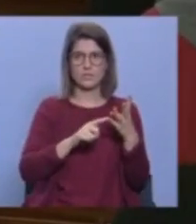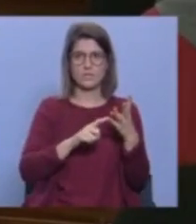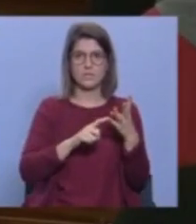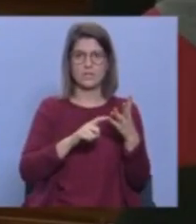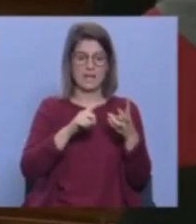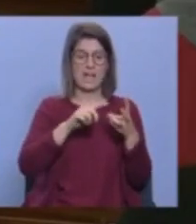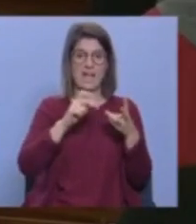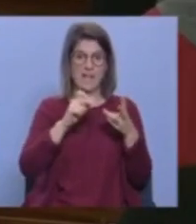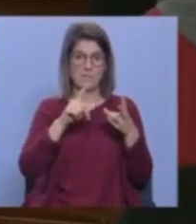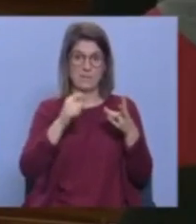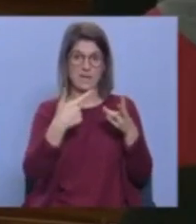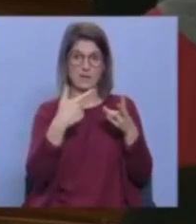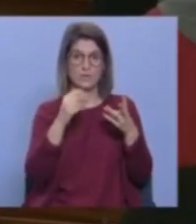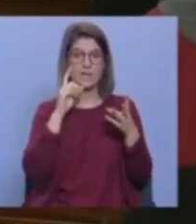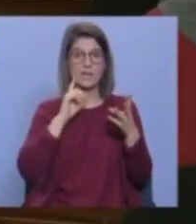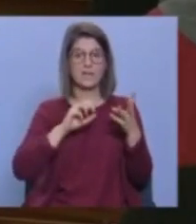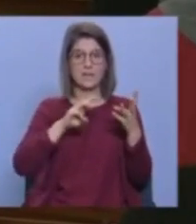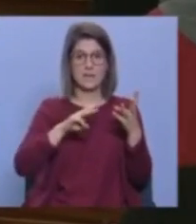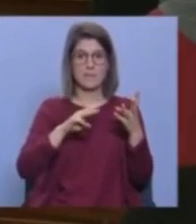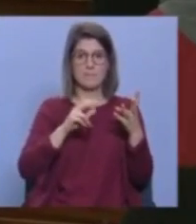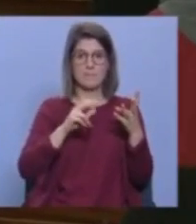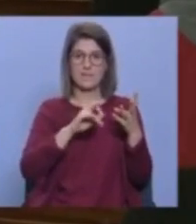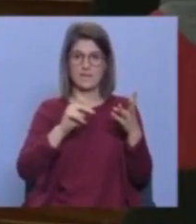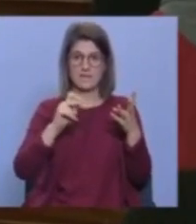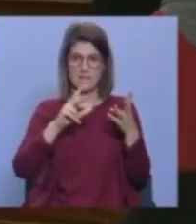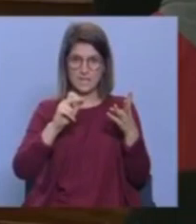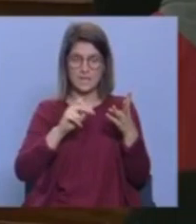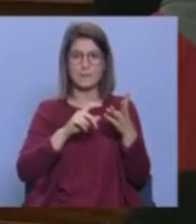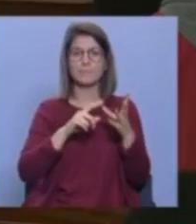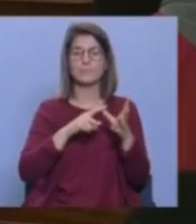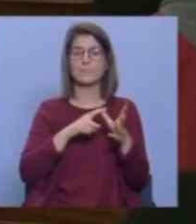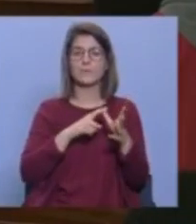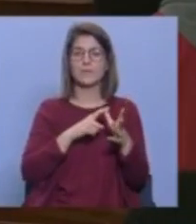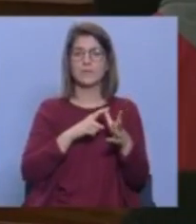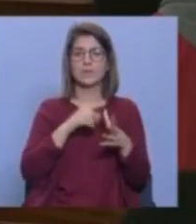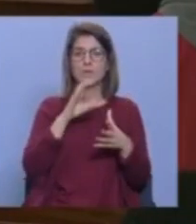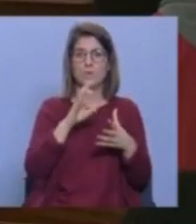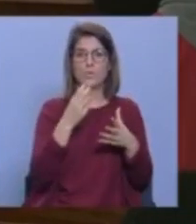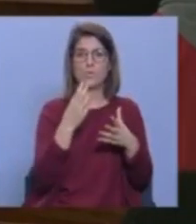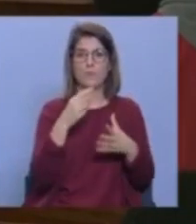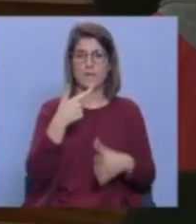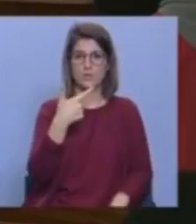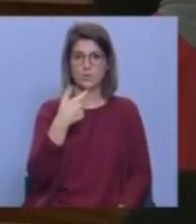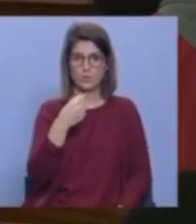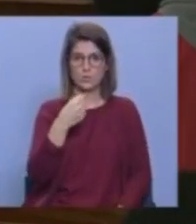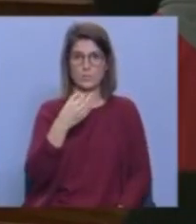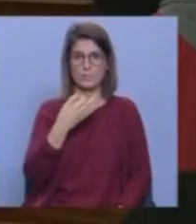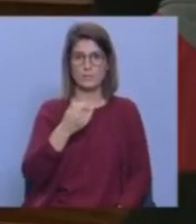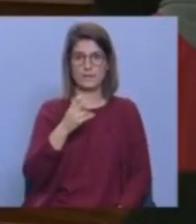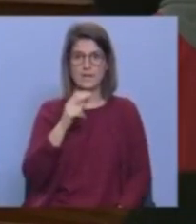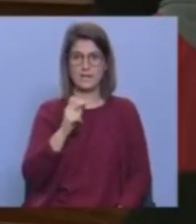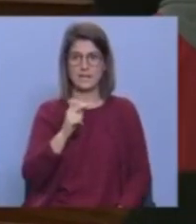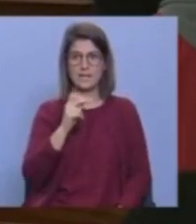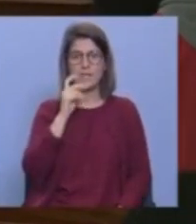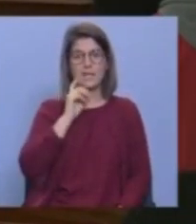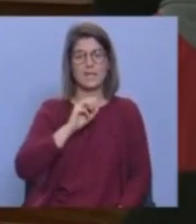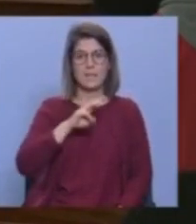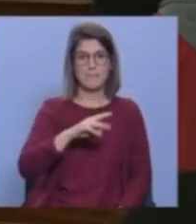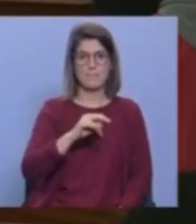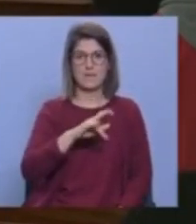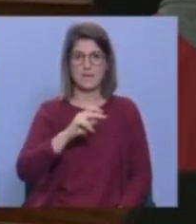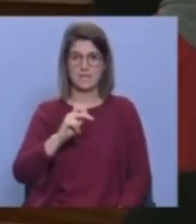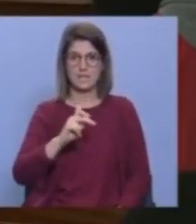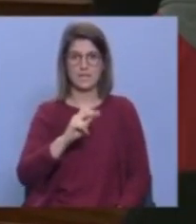Nunes Alberto, Maria da Conceição Martins Pereira, Humberto Pereira, Maria da